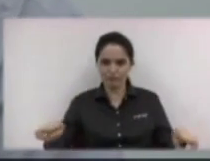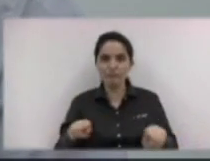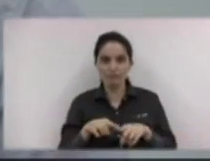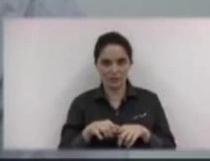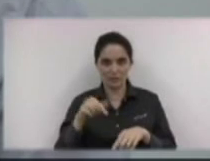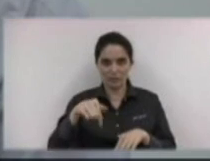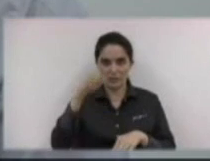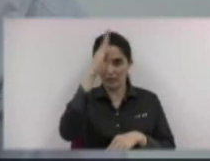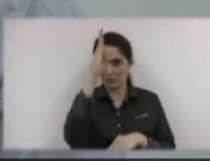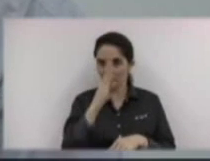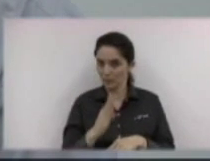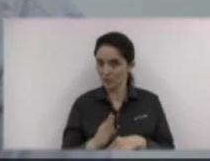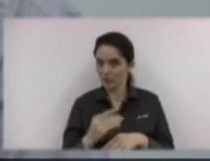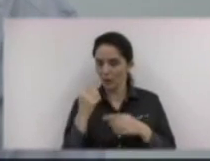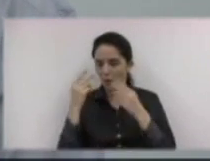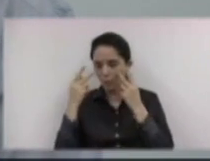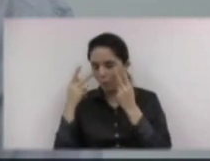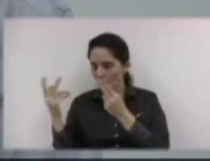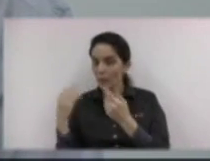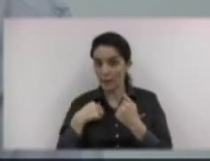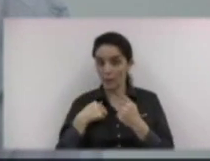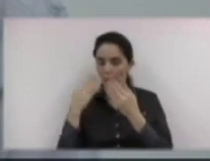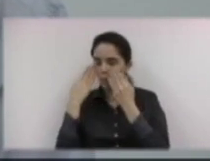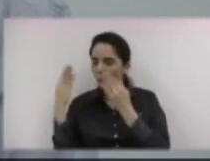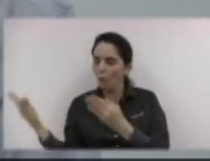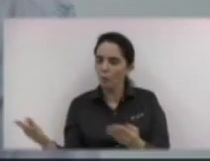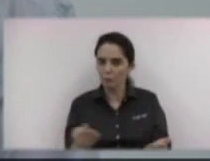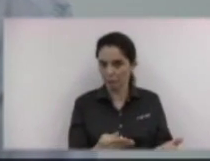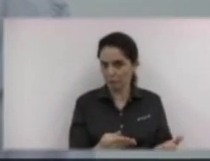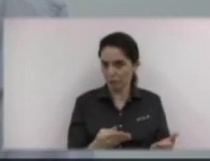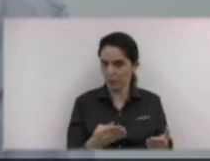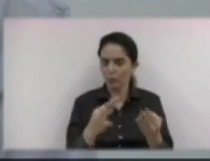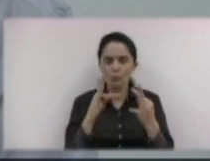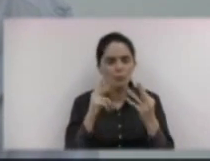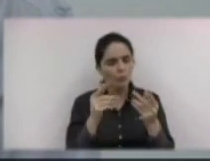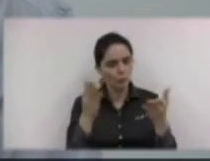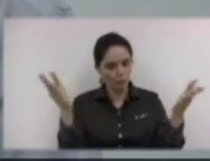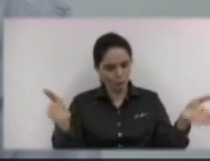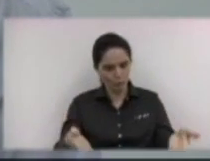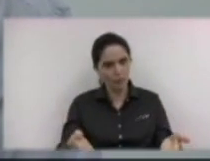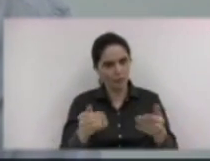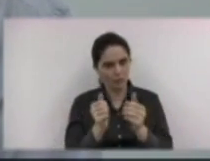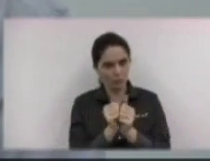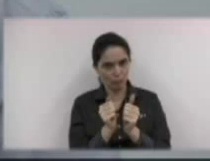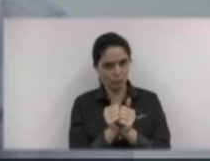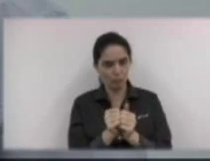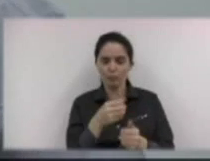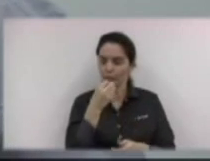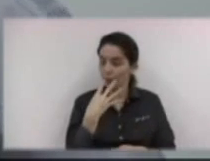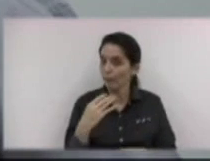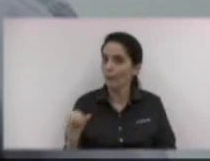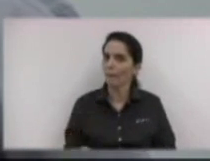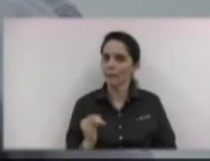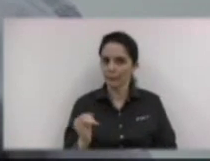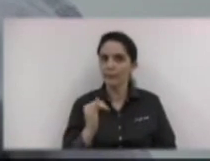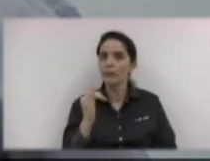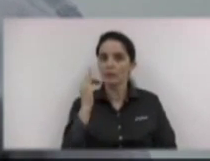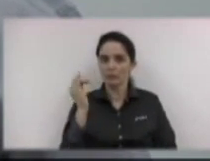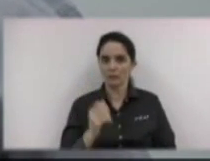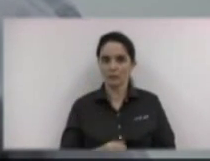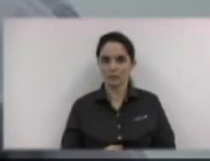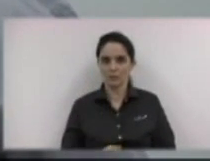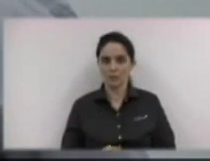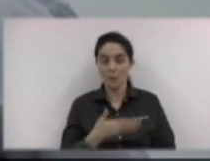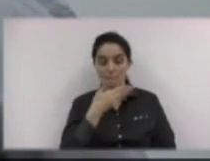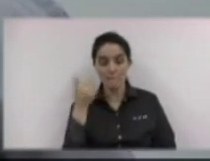aí os gabinetes, as pessoas que, os vereadores que puderem vir, eu acho que é muito importante, eu acho que quem conhece